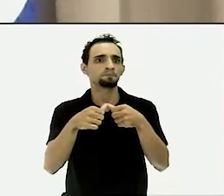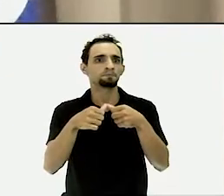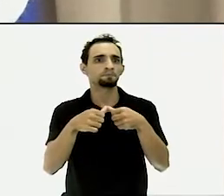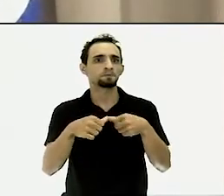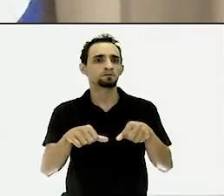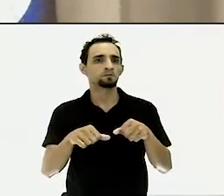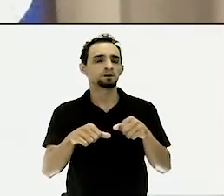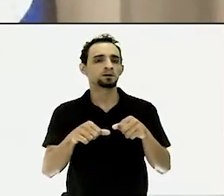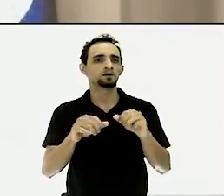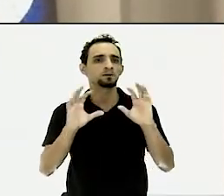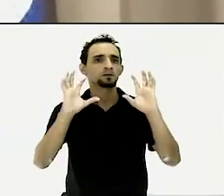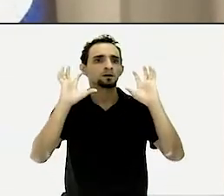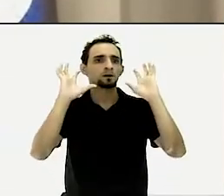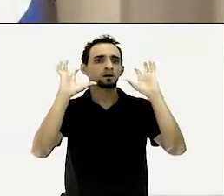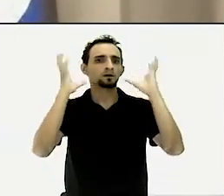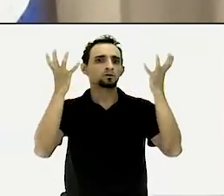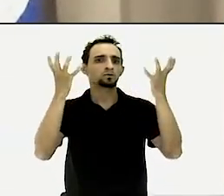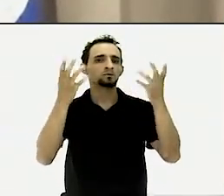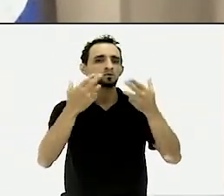ter alguma